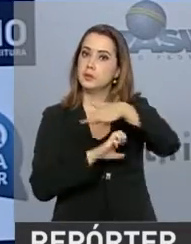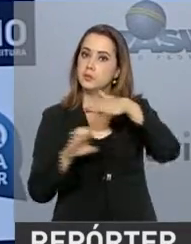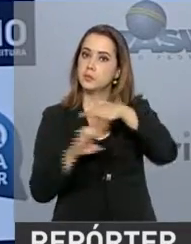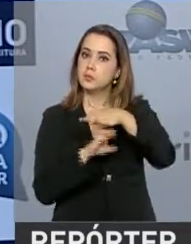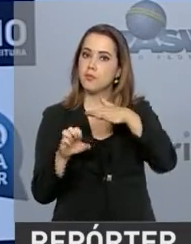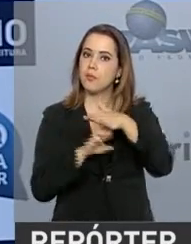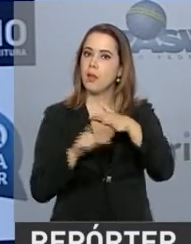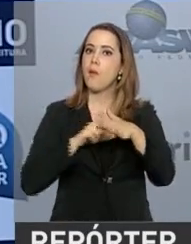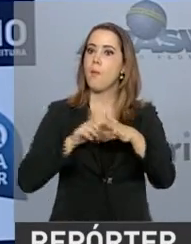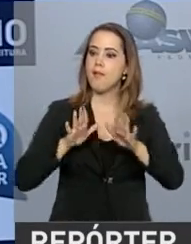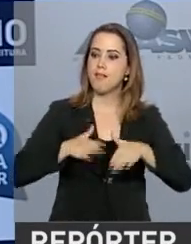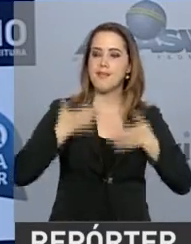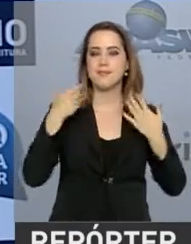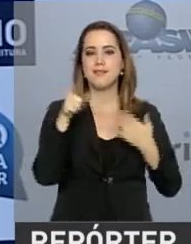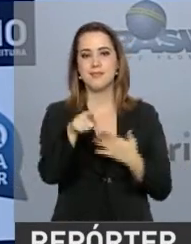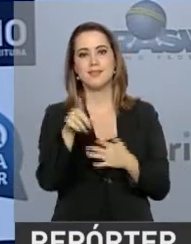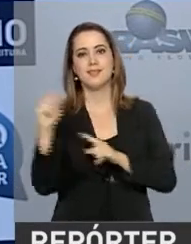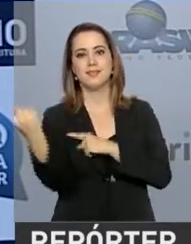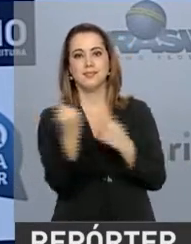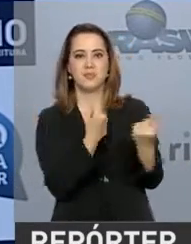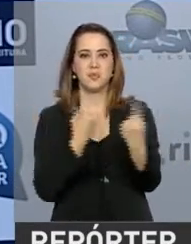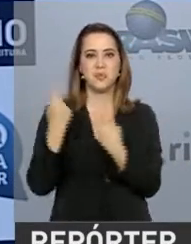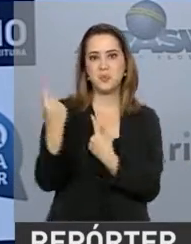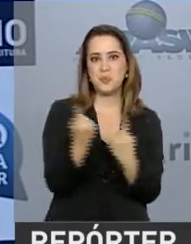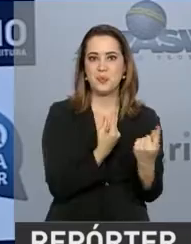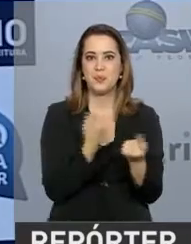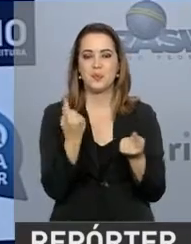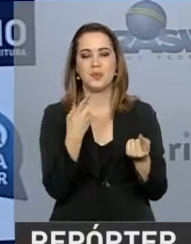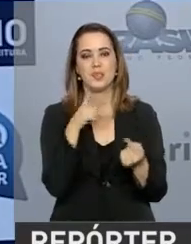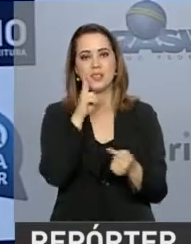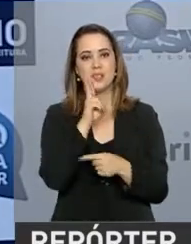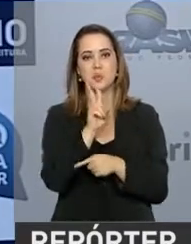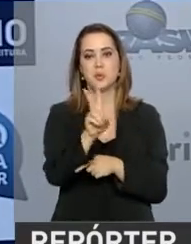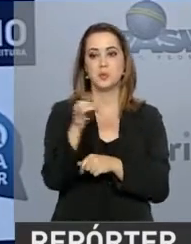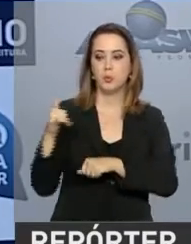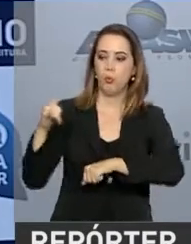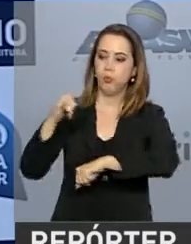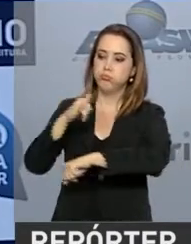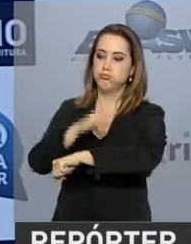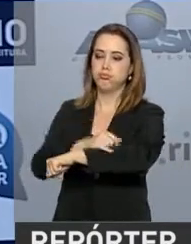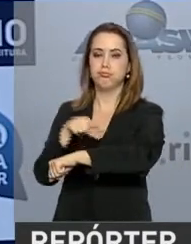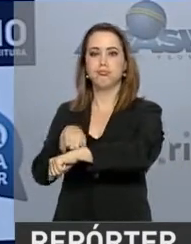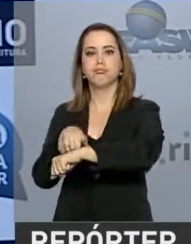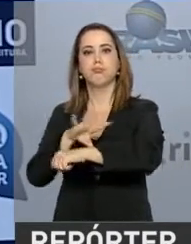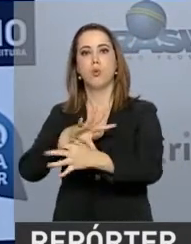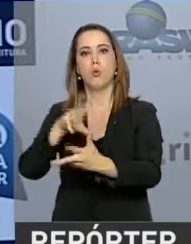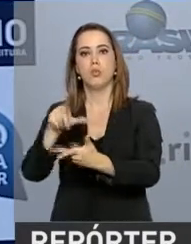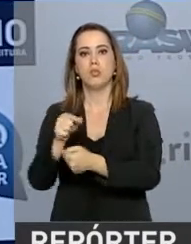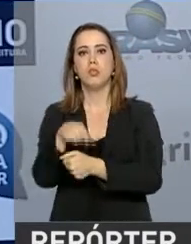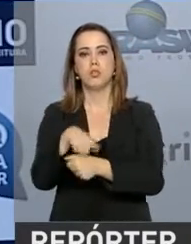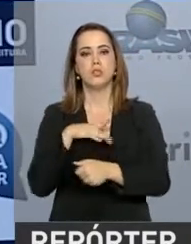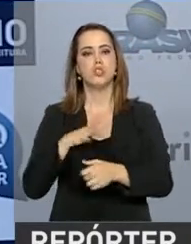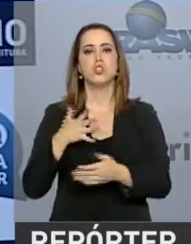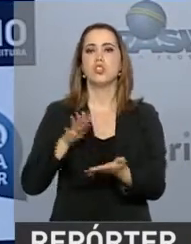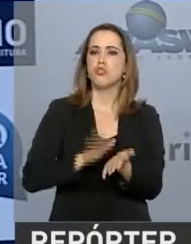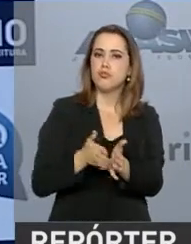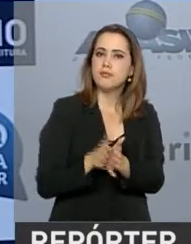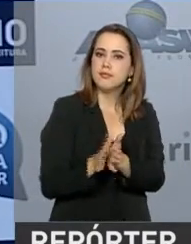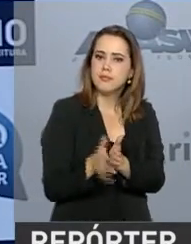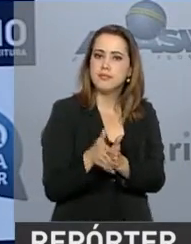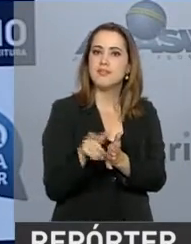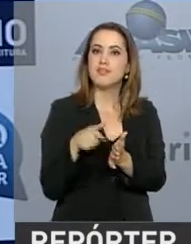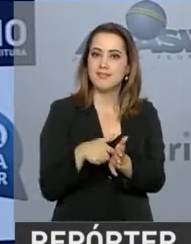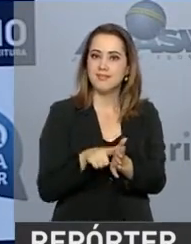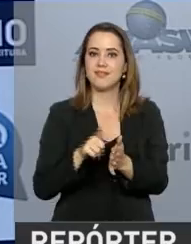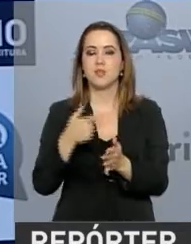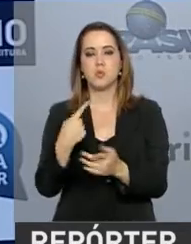preparou surpresas para os viajantes quem passou quem passou pela área de embarque internacional por exemplo pode conferir apresentações de samba com a bateria da